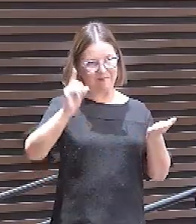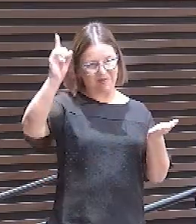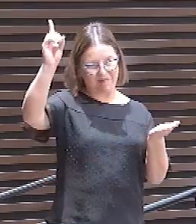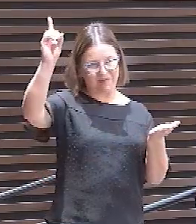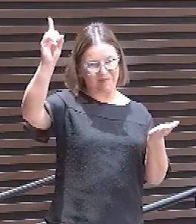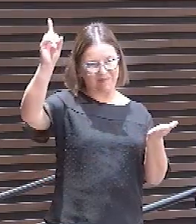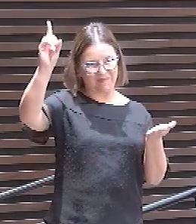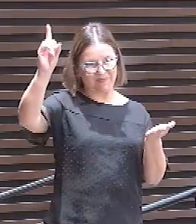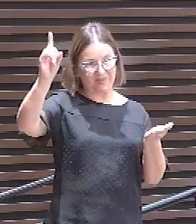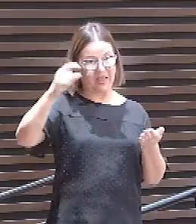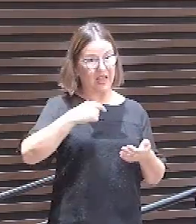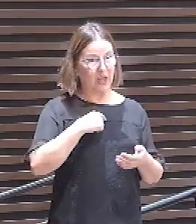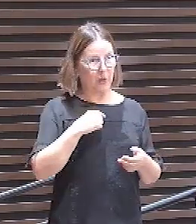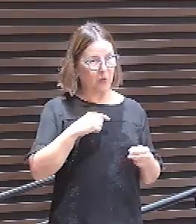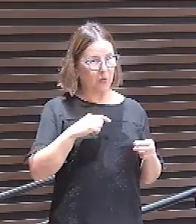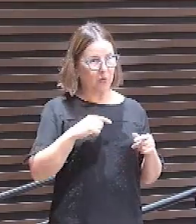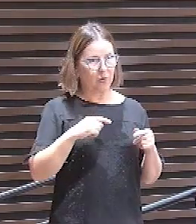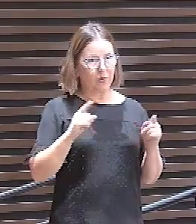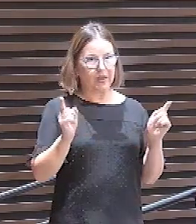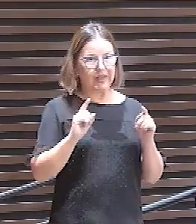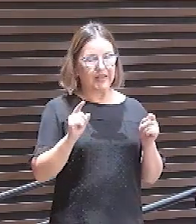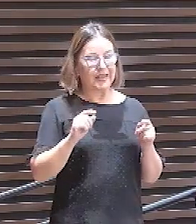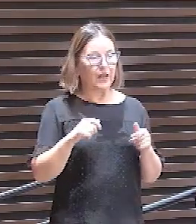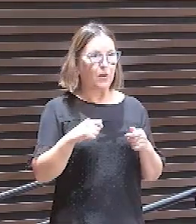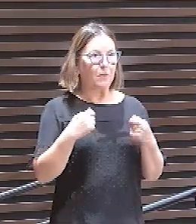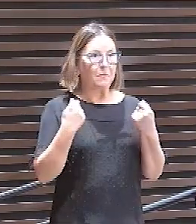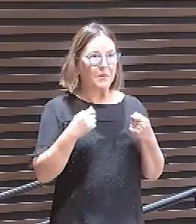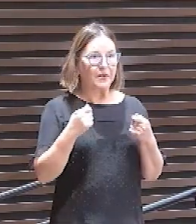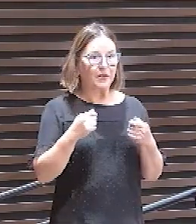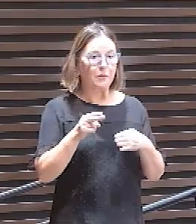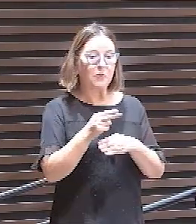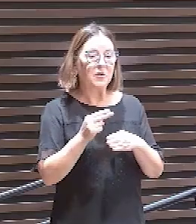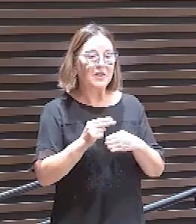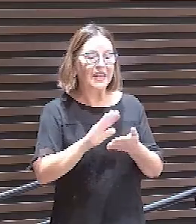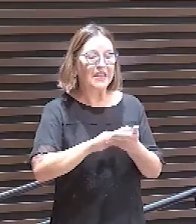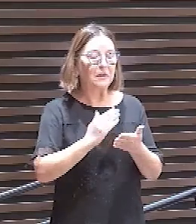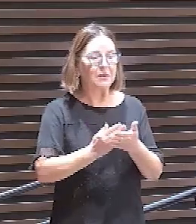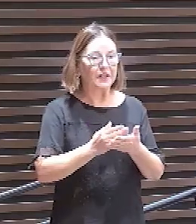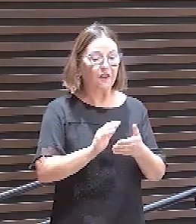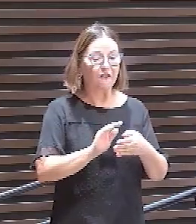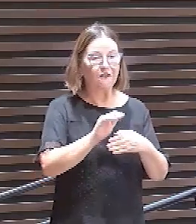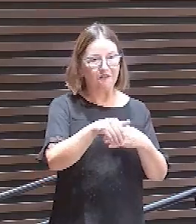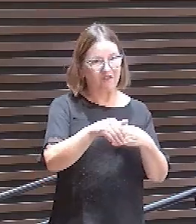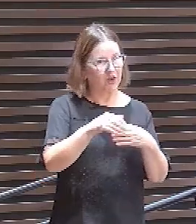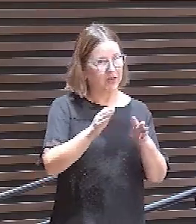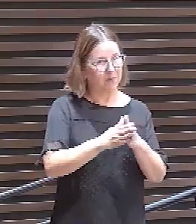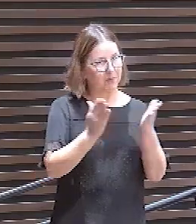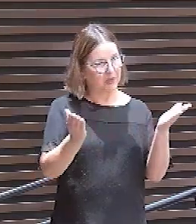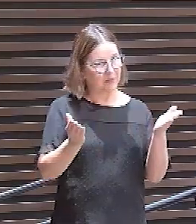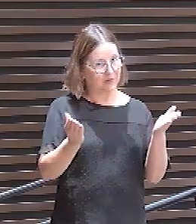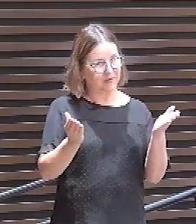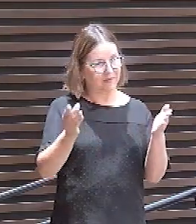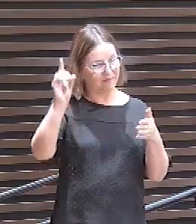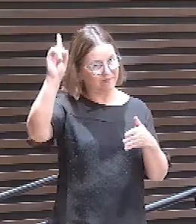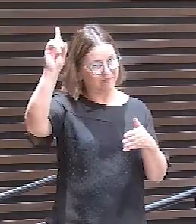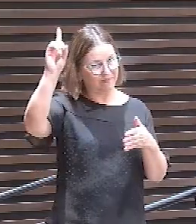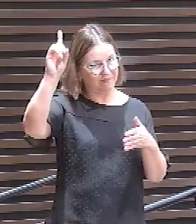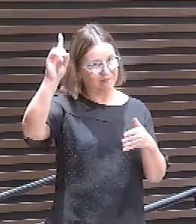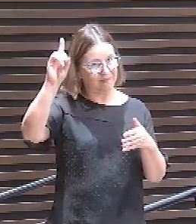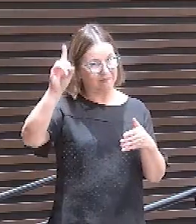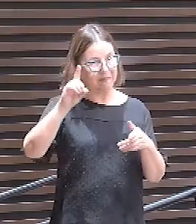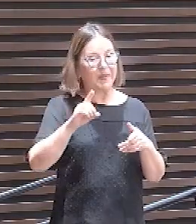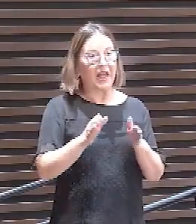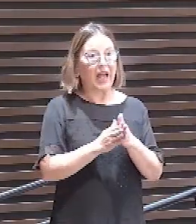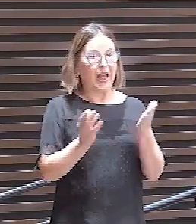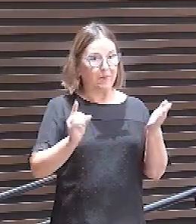buscar interpretação fora da Bíblia. E a Bíblia diz que todo que invocar o nome do Senhor